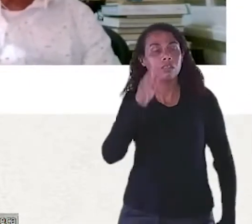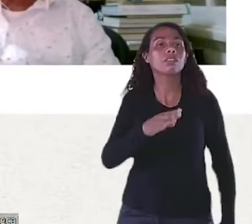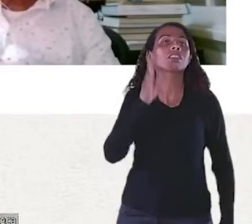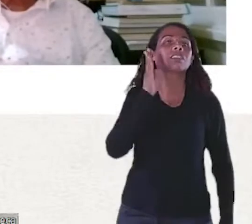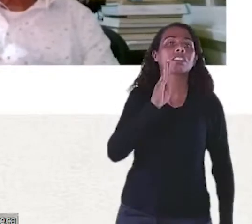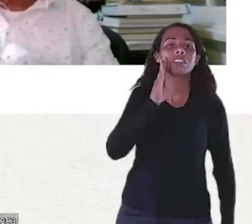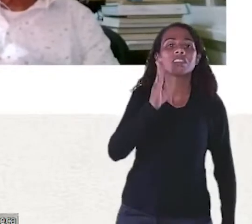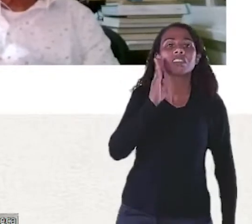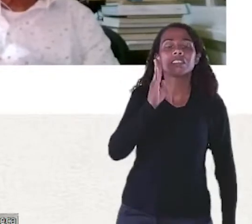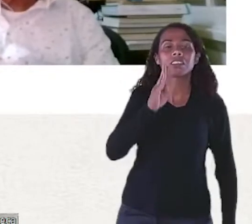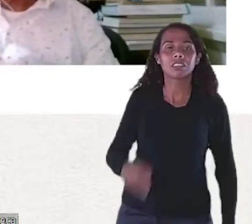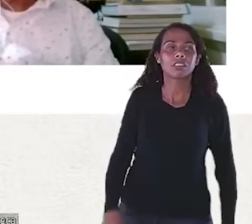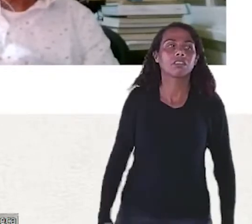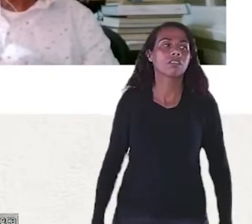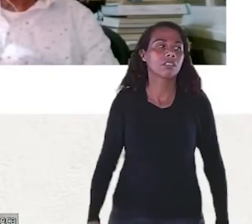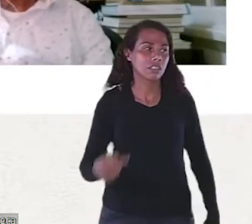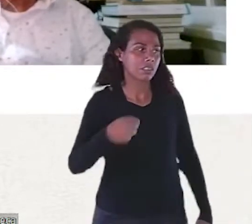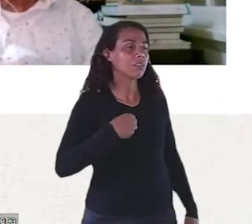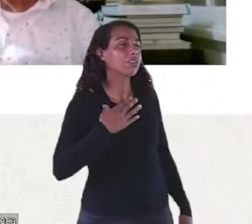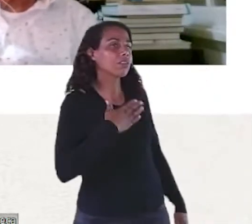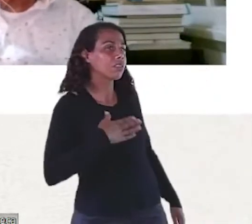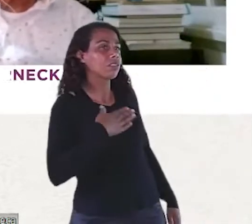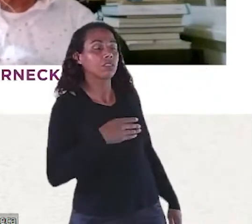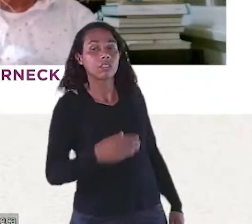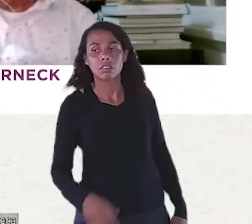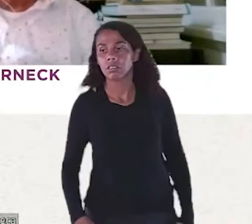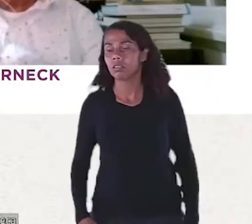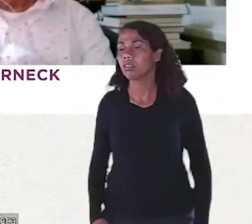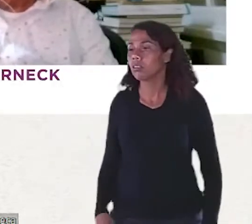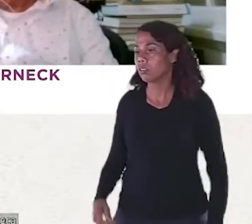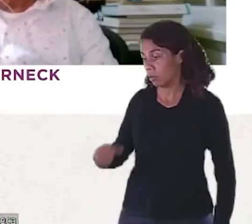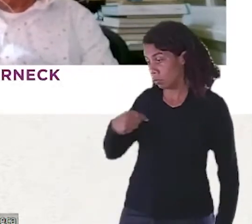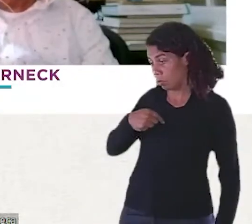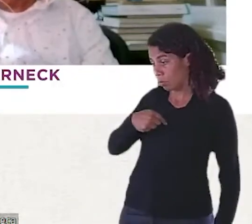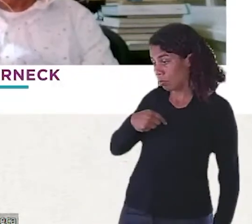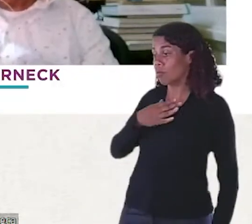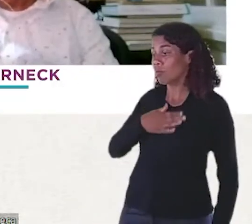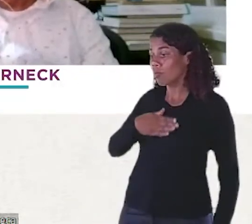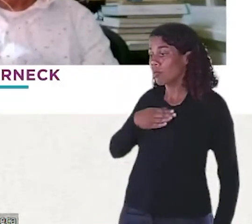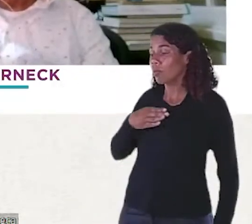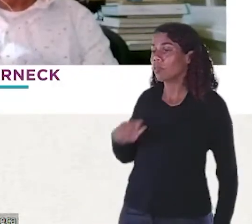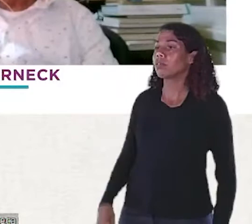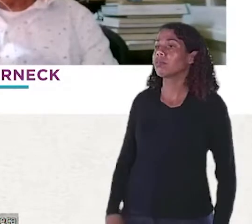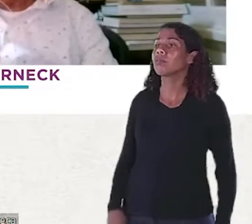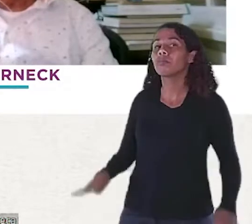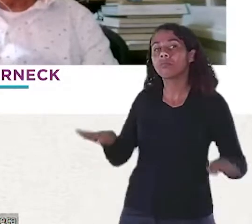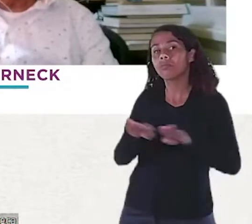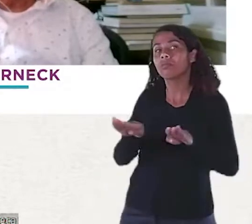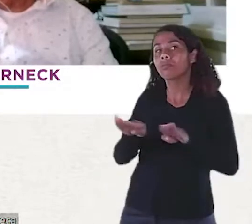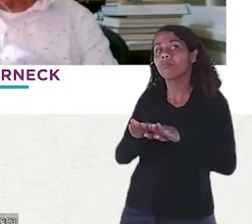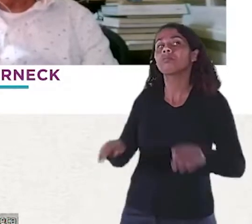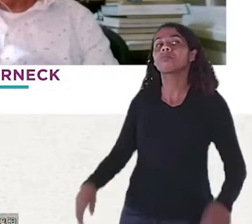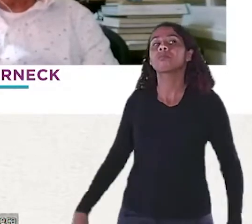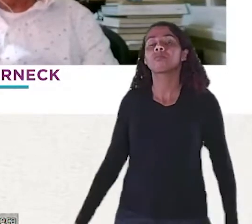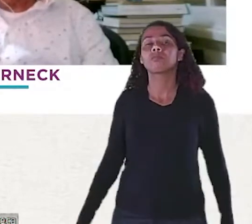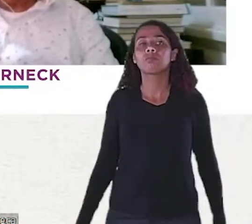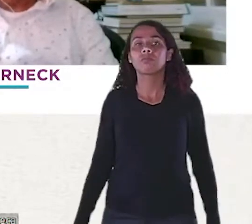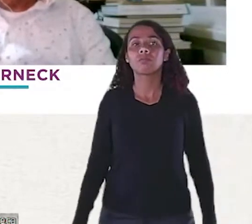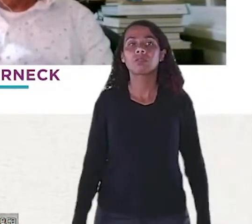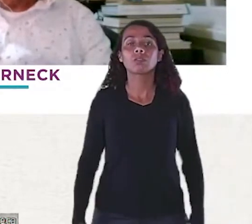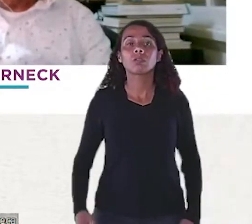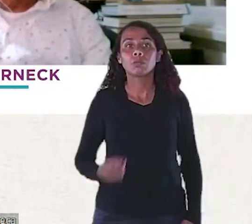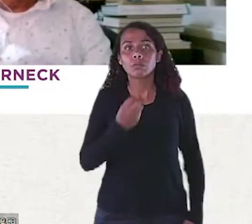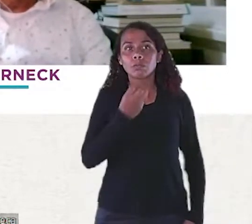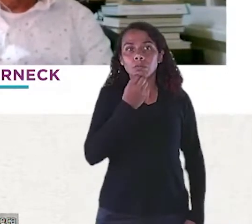lá. Inclusive, estava no ar. Entendeu, né? Boa noite para quem está nos